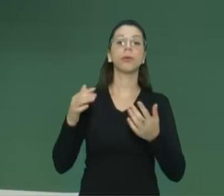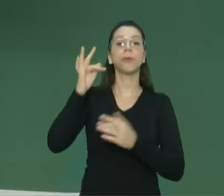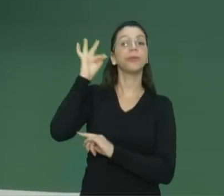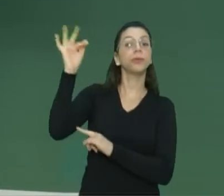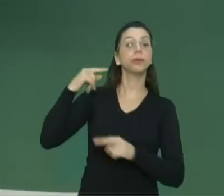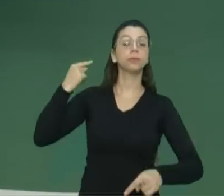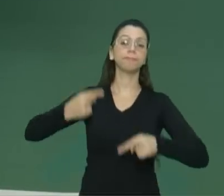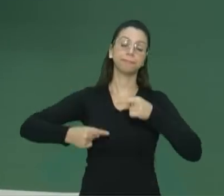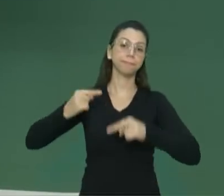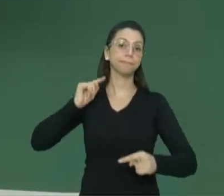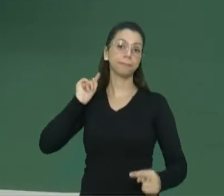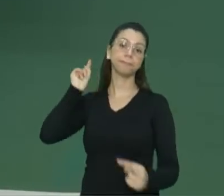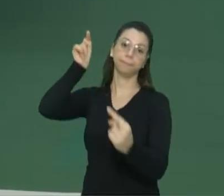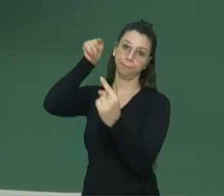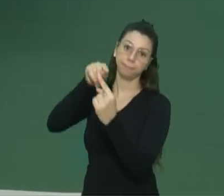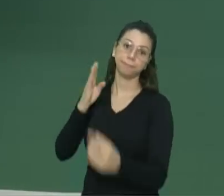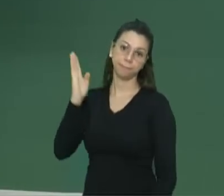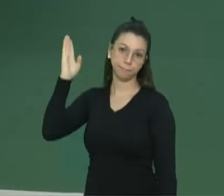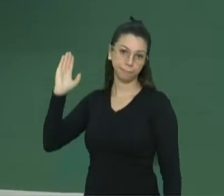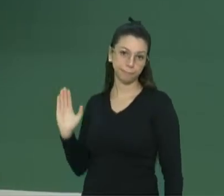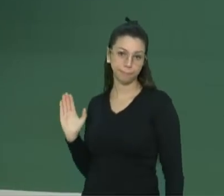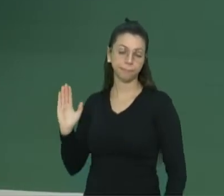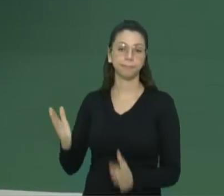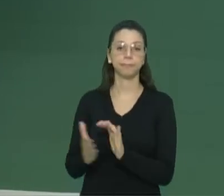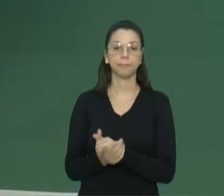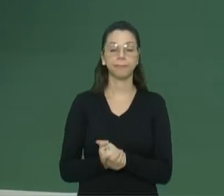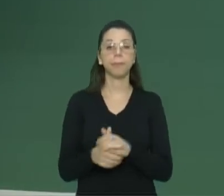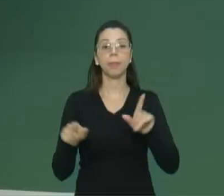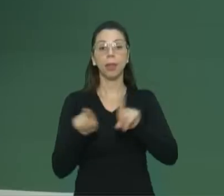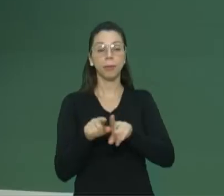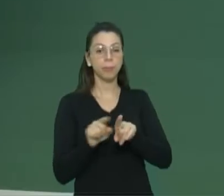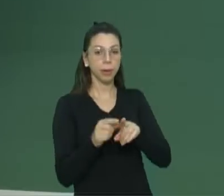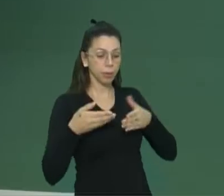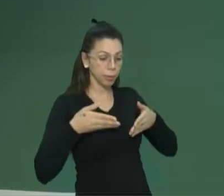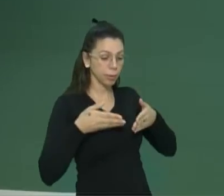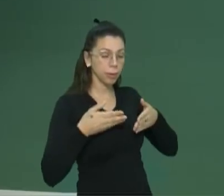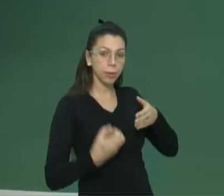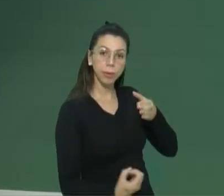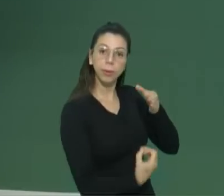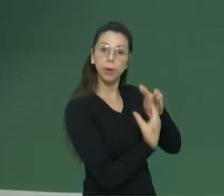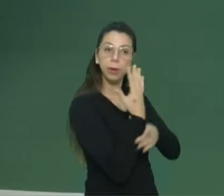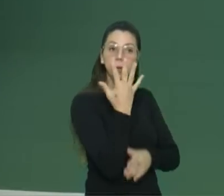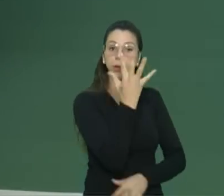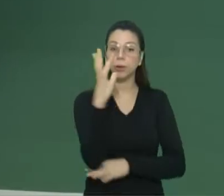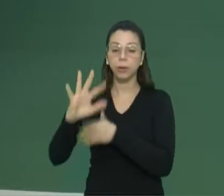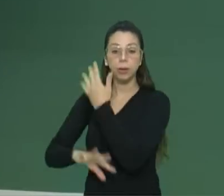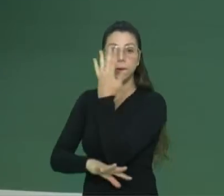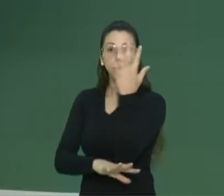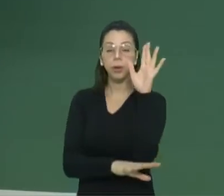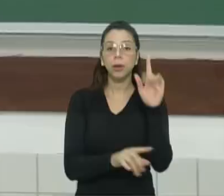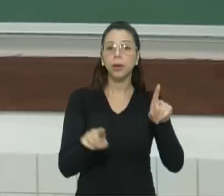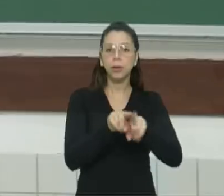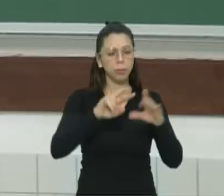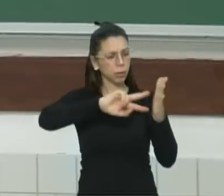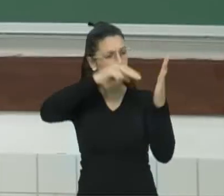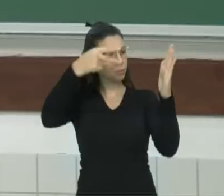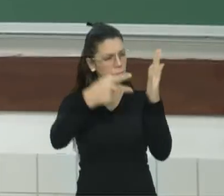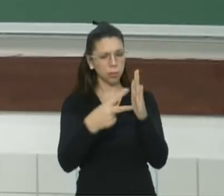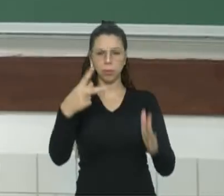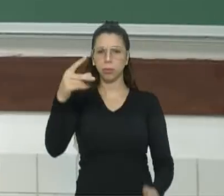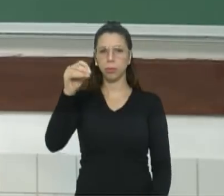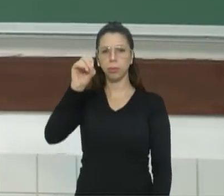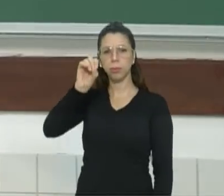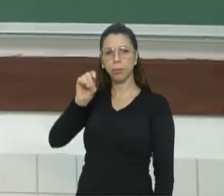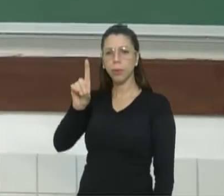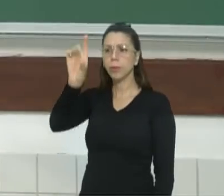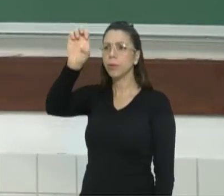dedicar a essas questões. Então nós vamos verificar questões da origem, natureza e significação do poder. Poder? Sim,